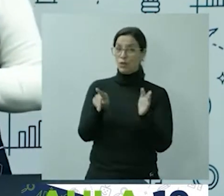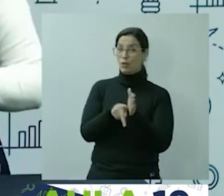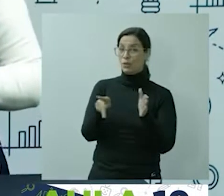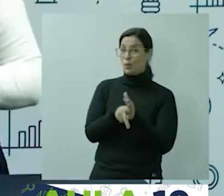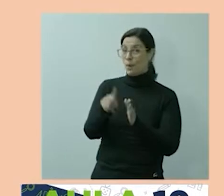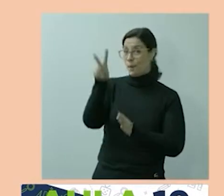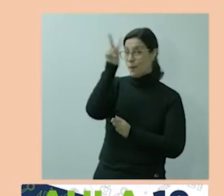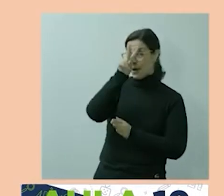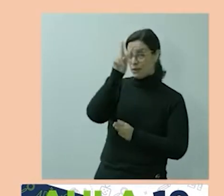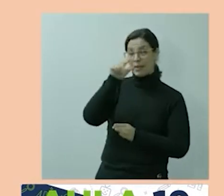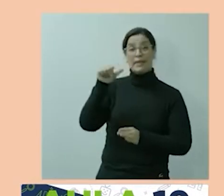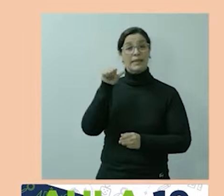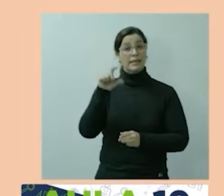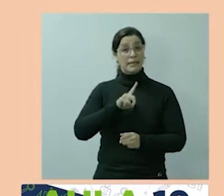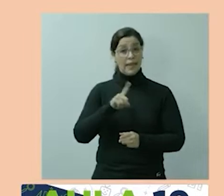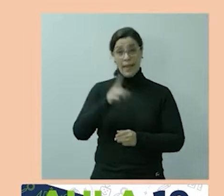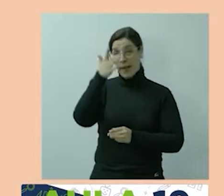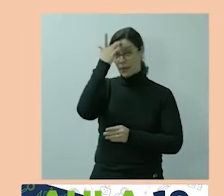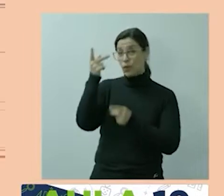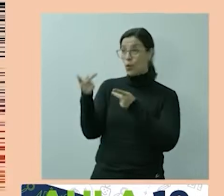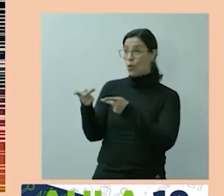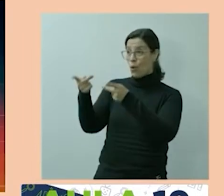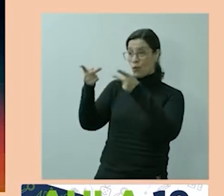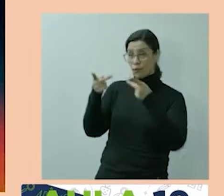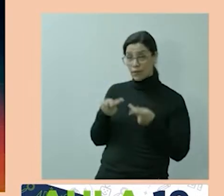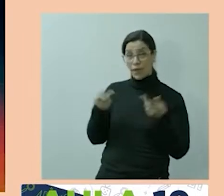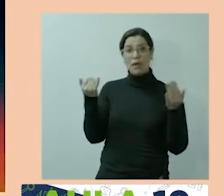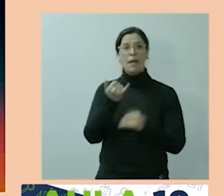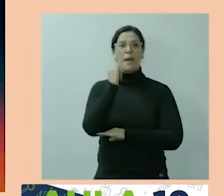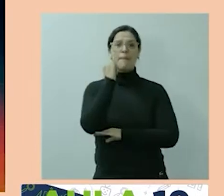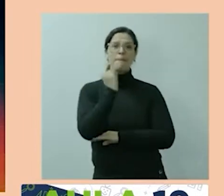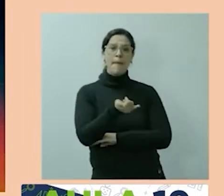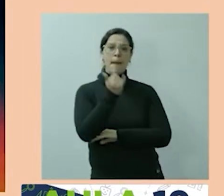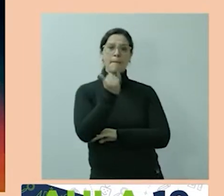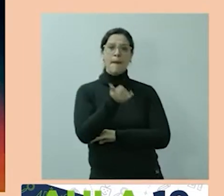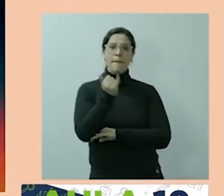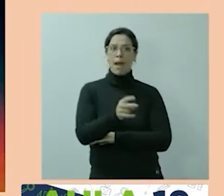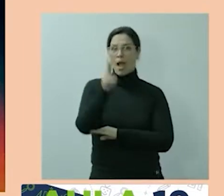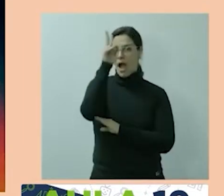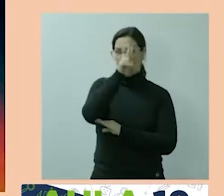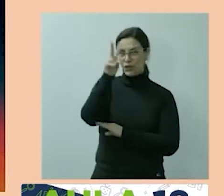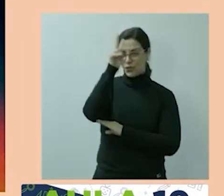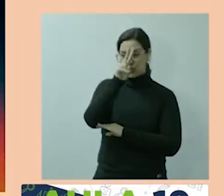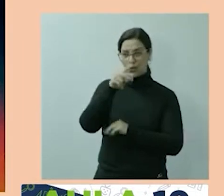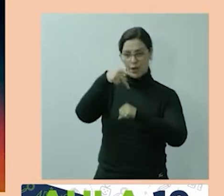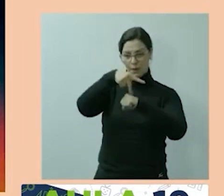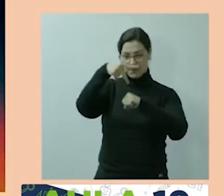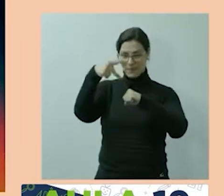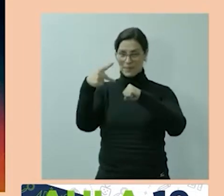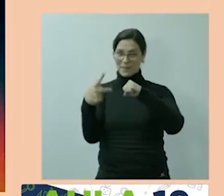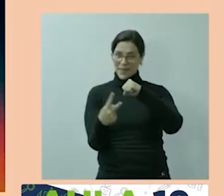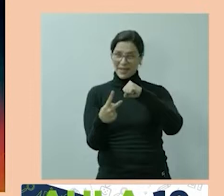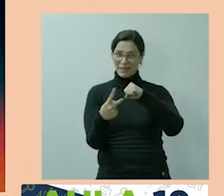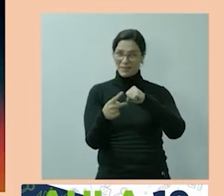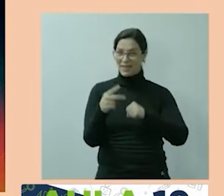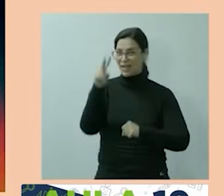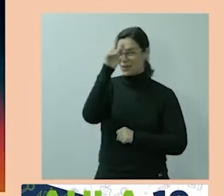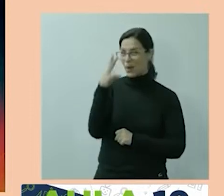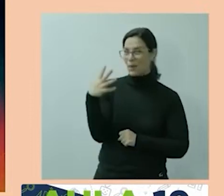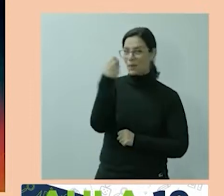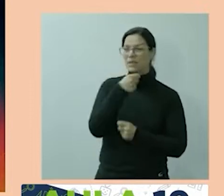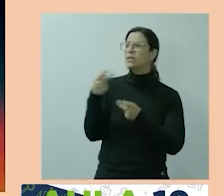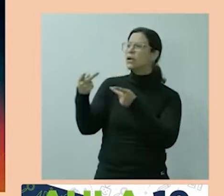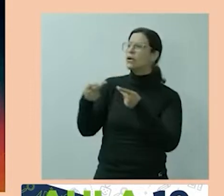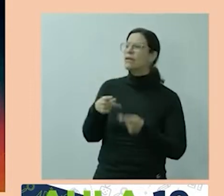uma convidada que vai nos contar a história do Pequeno Príncipe, essa história tão bonita. É a